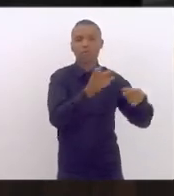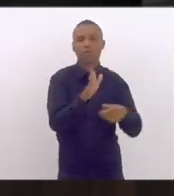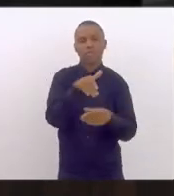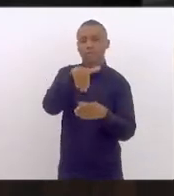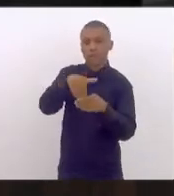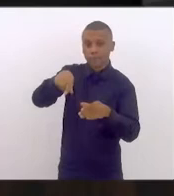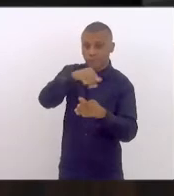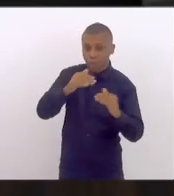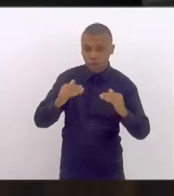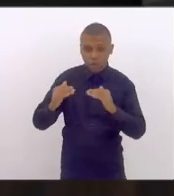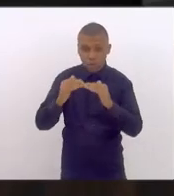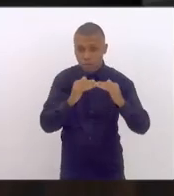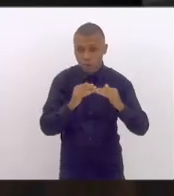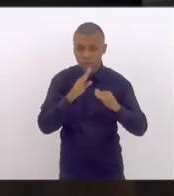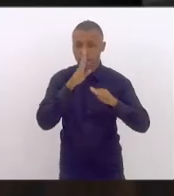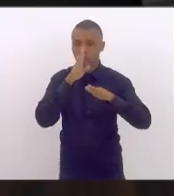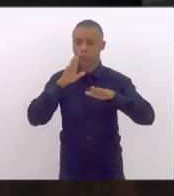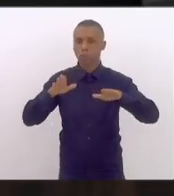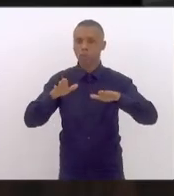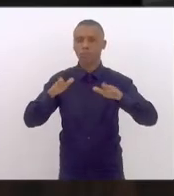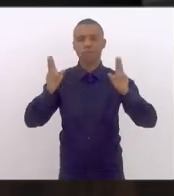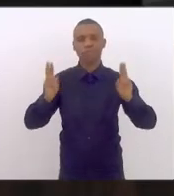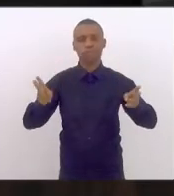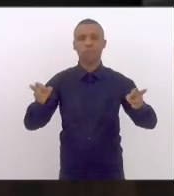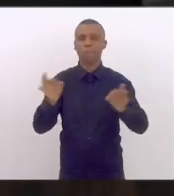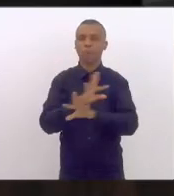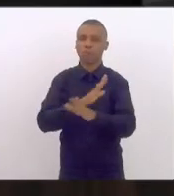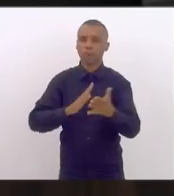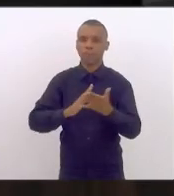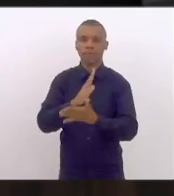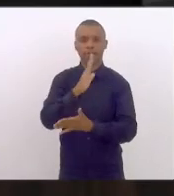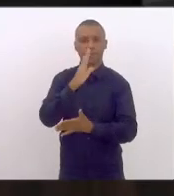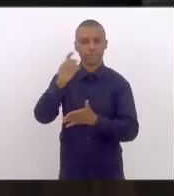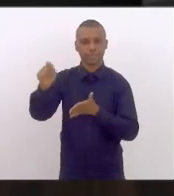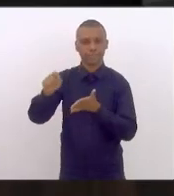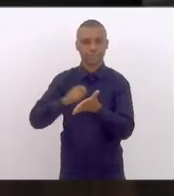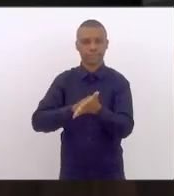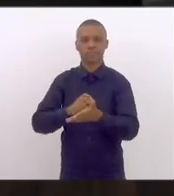senhores que aprovam permaneça Como estão aprovado vai autógrafo